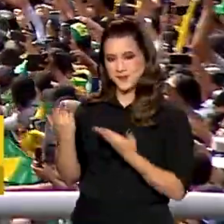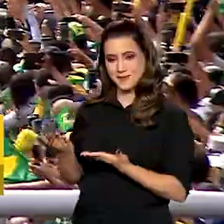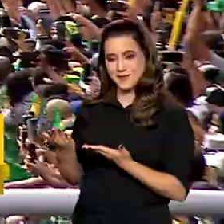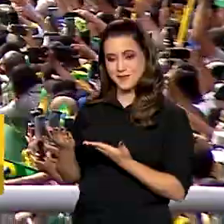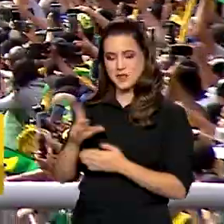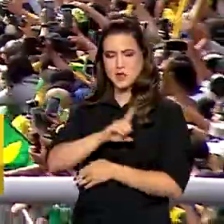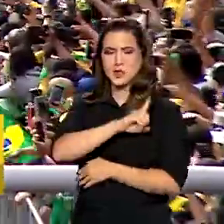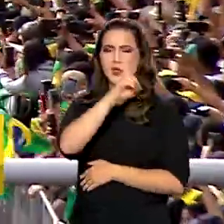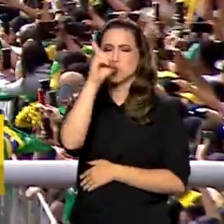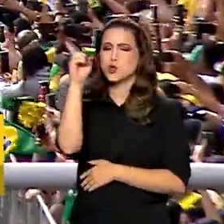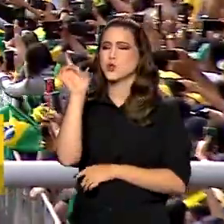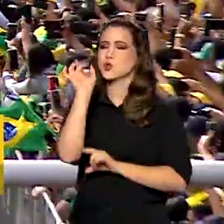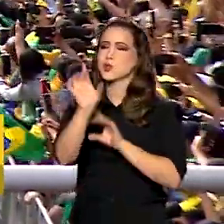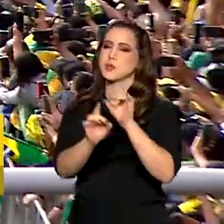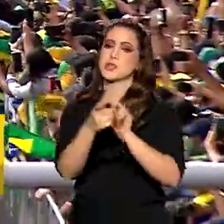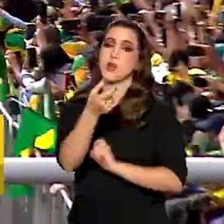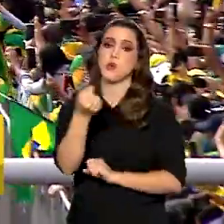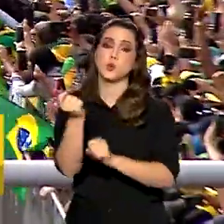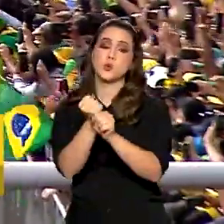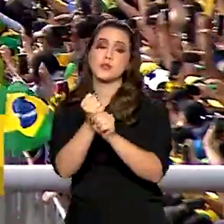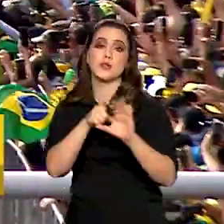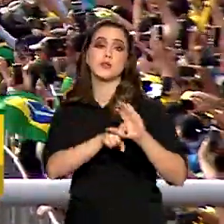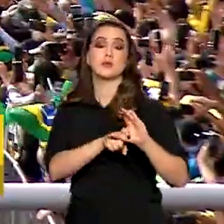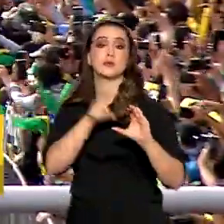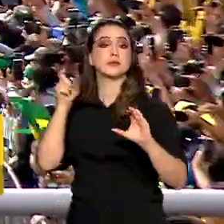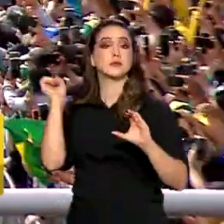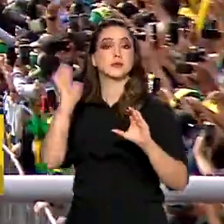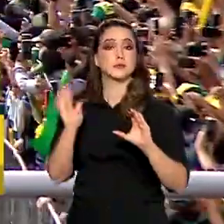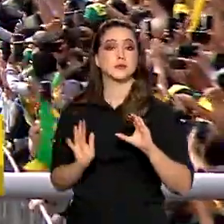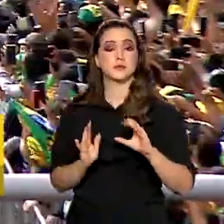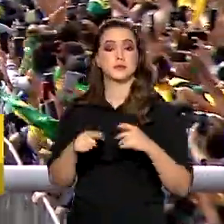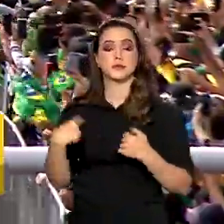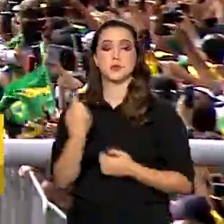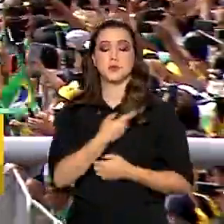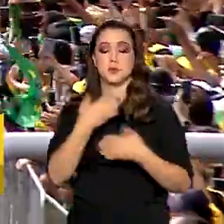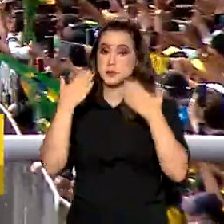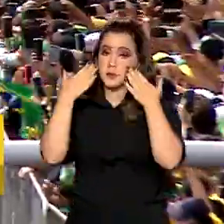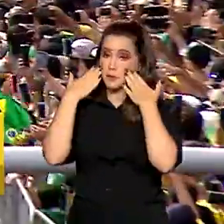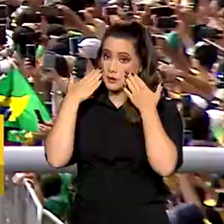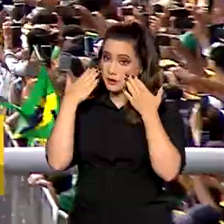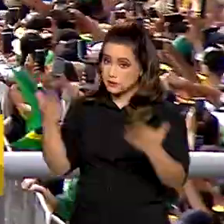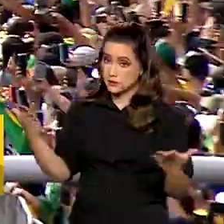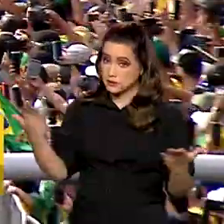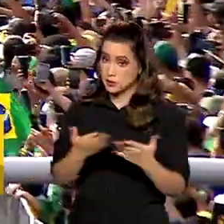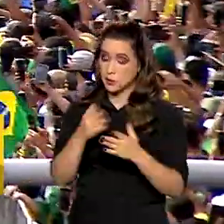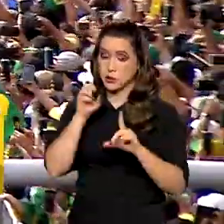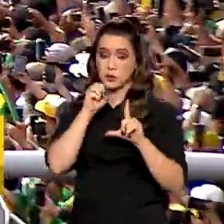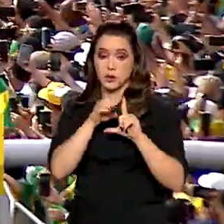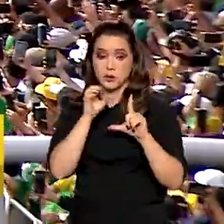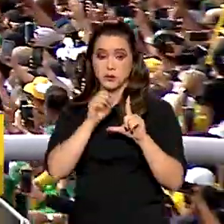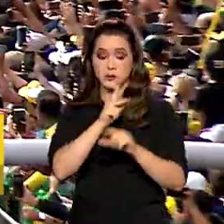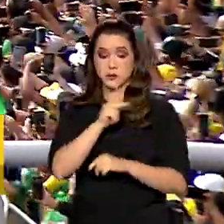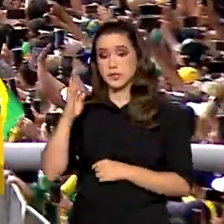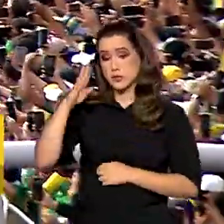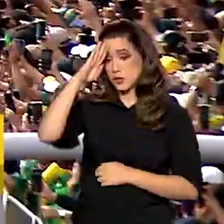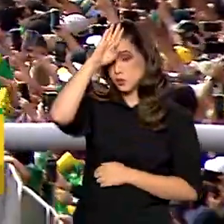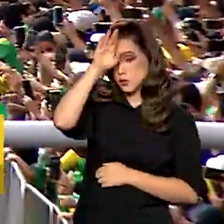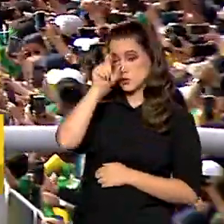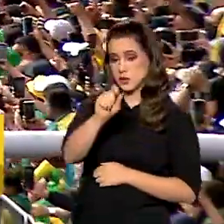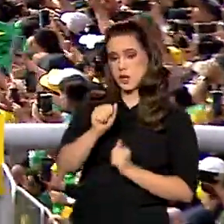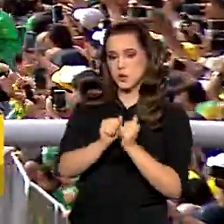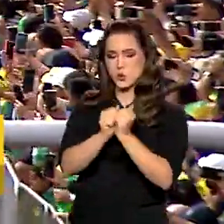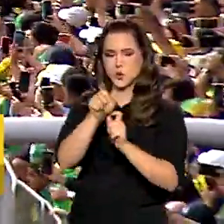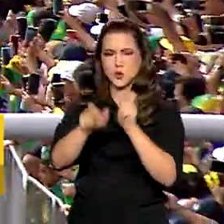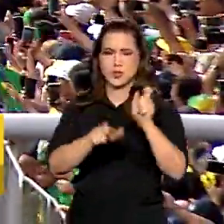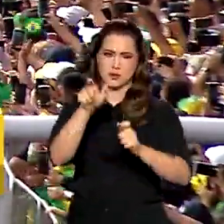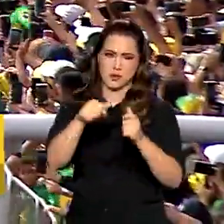essa data especial, o bicentenário da independência do Brasil. Estamos acompanhando ali ao vivo o presidente Jair Bolsonaro, está ali pertinho do